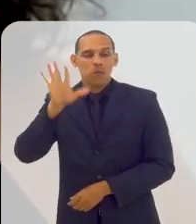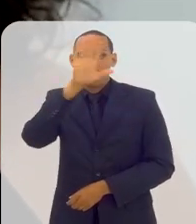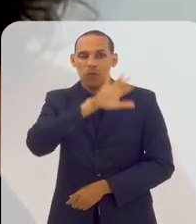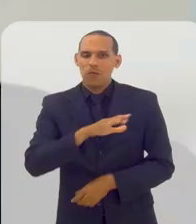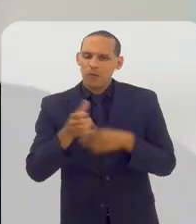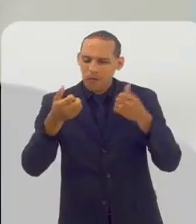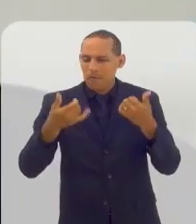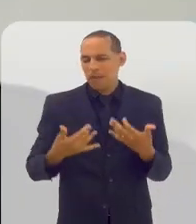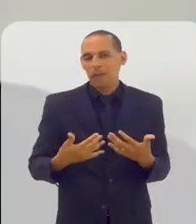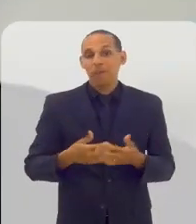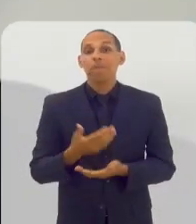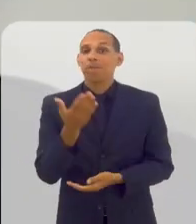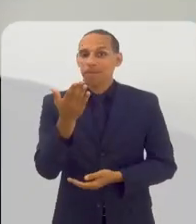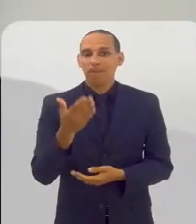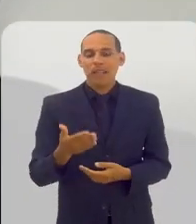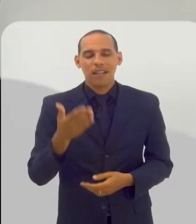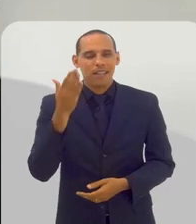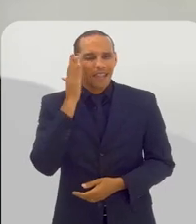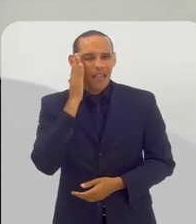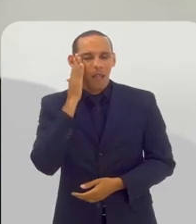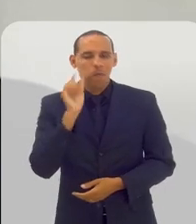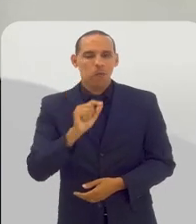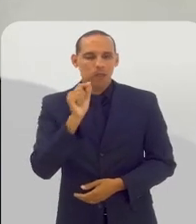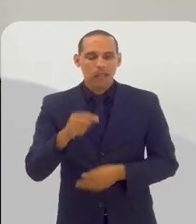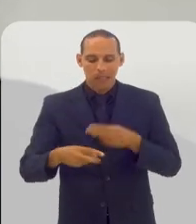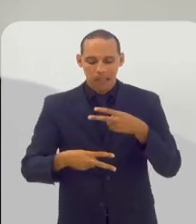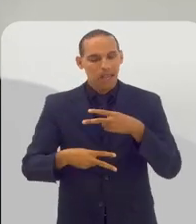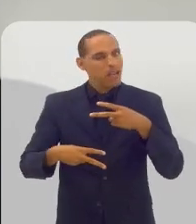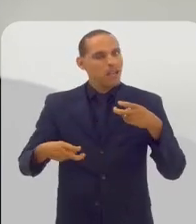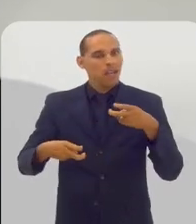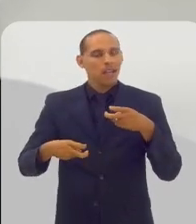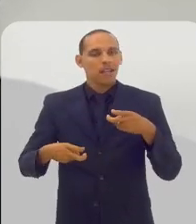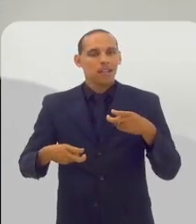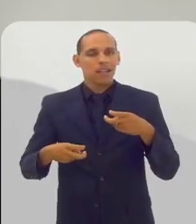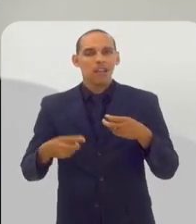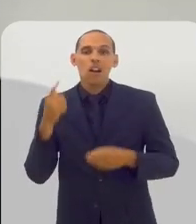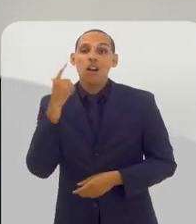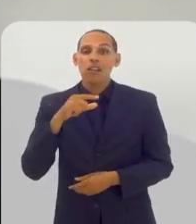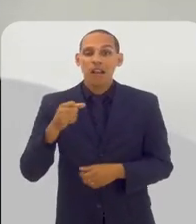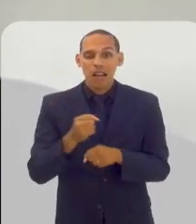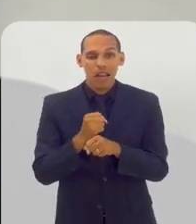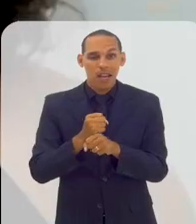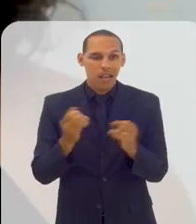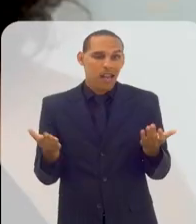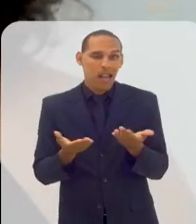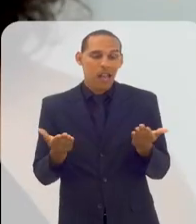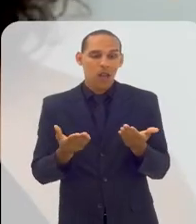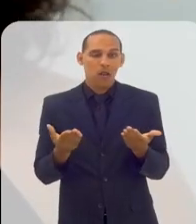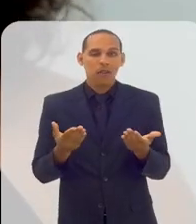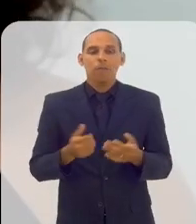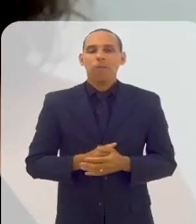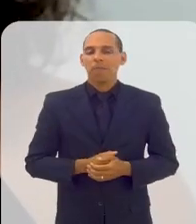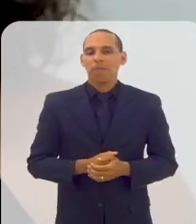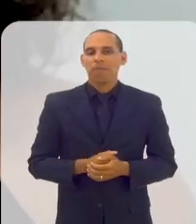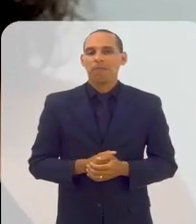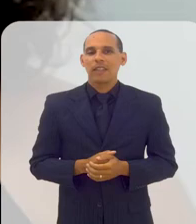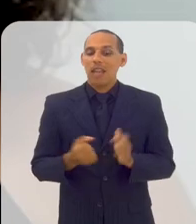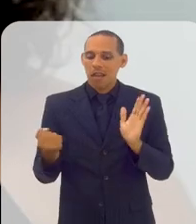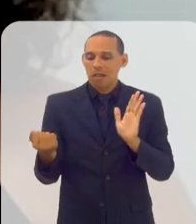Fluminense o SEBRAE para você ter uma ideia é foi conquistou esse ano